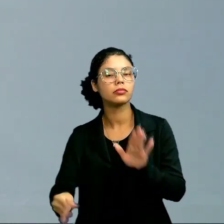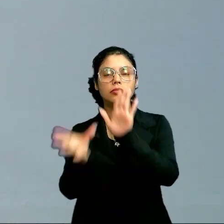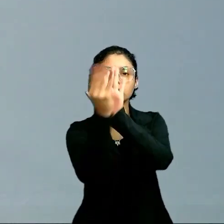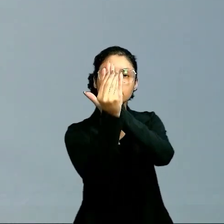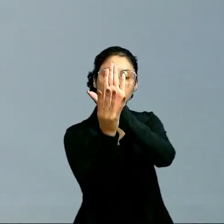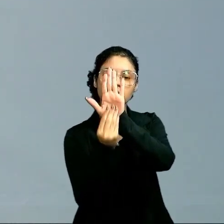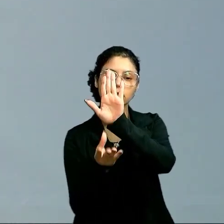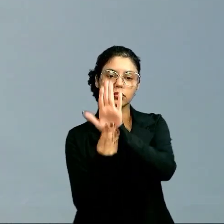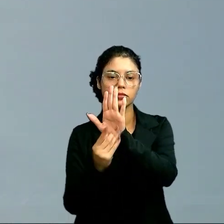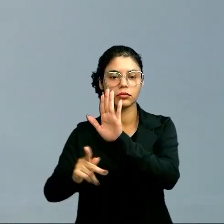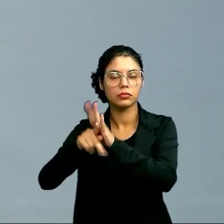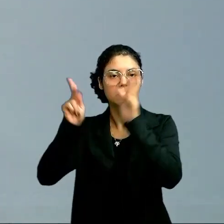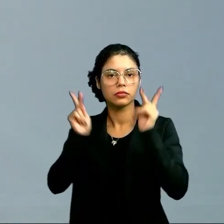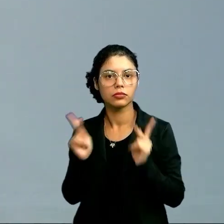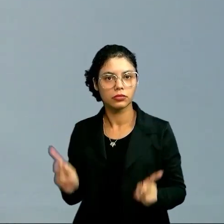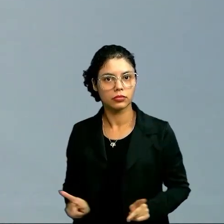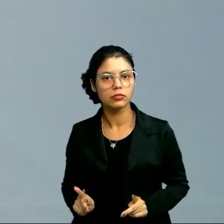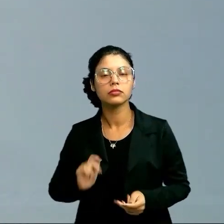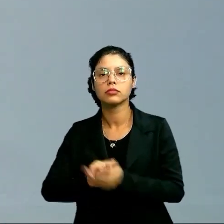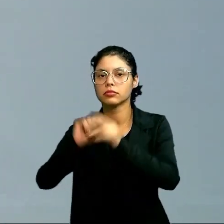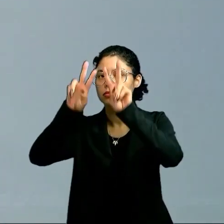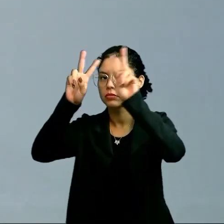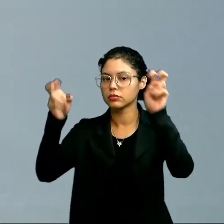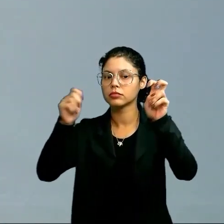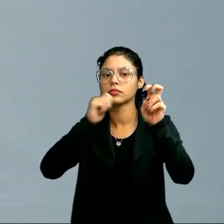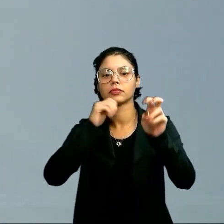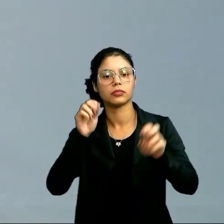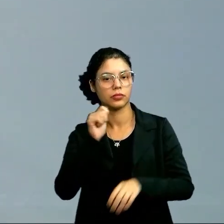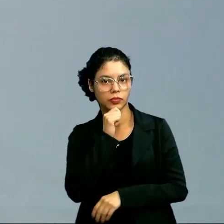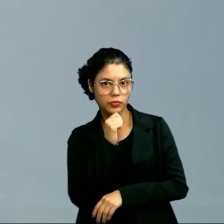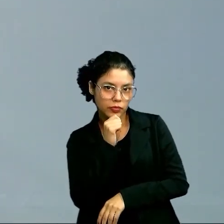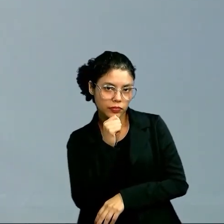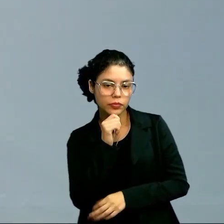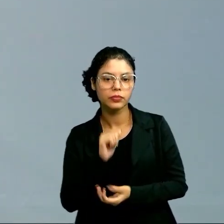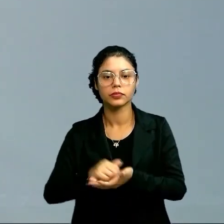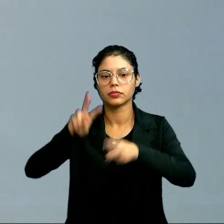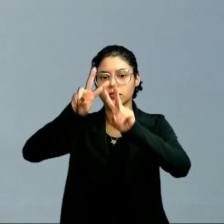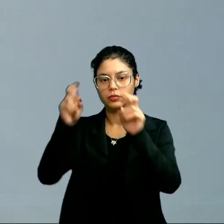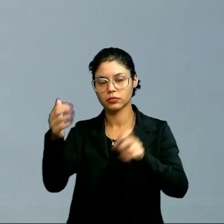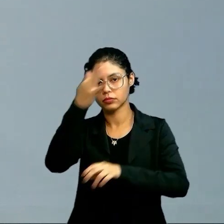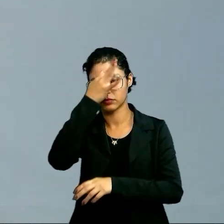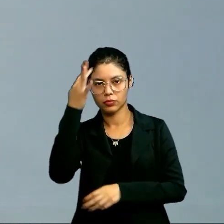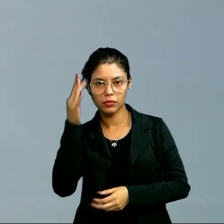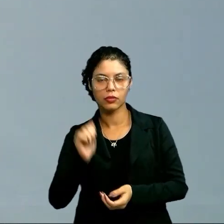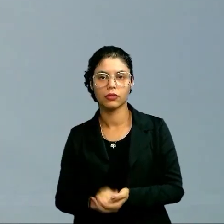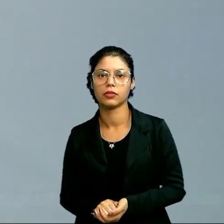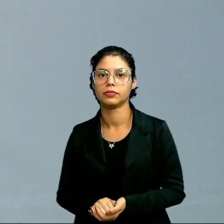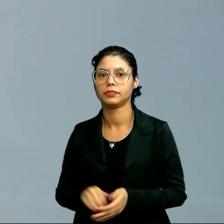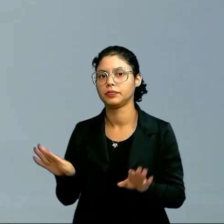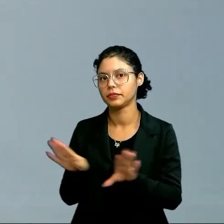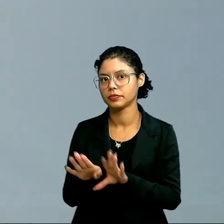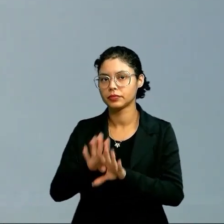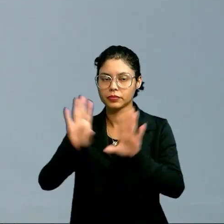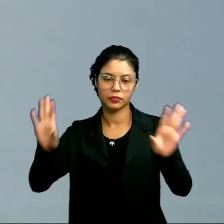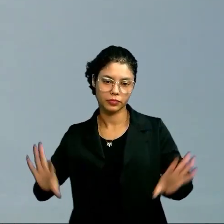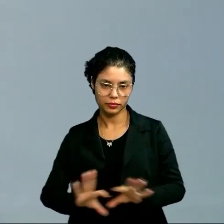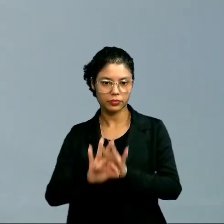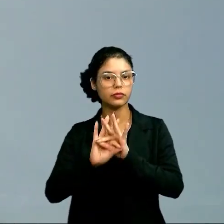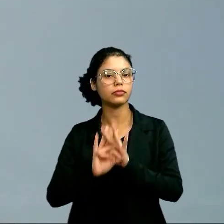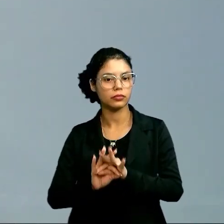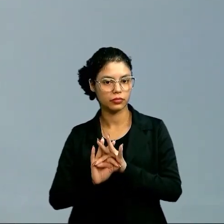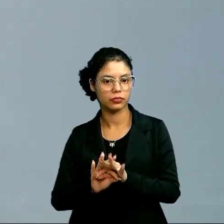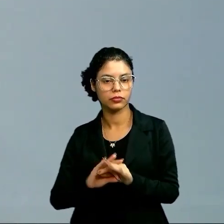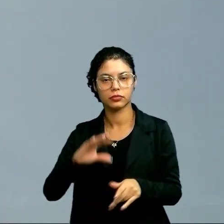de comportamento. Esse tema, ele, além de ser um tema filosófico, ele está muito também relacionado